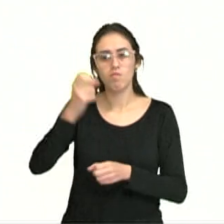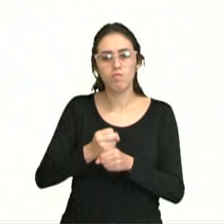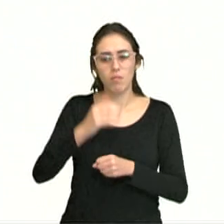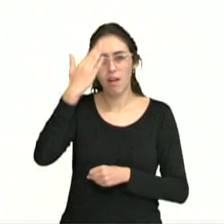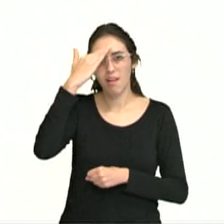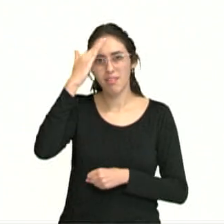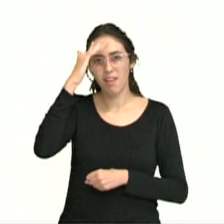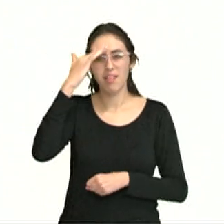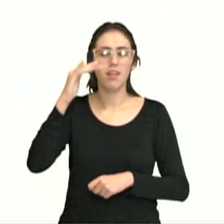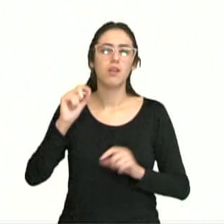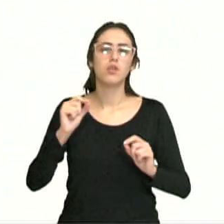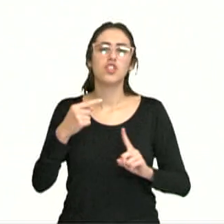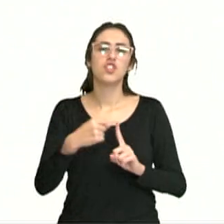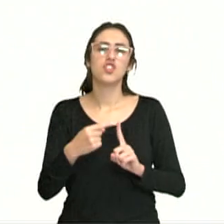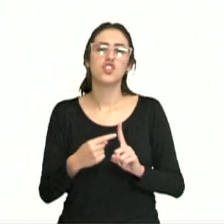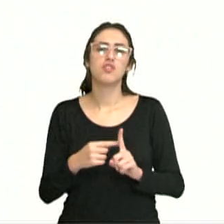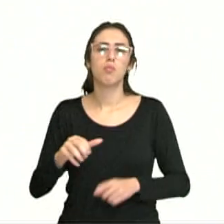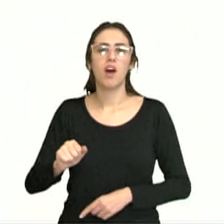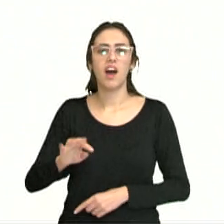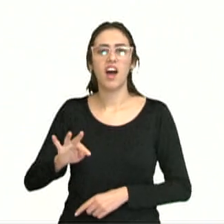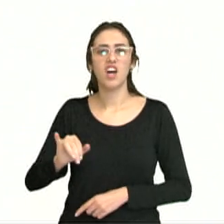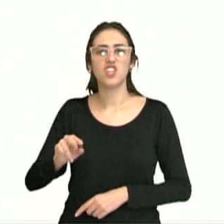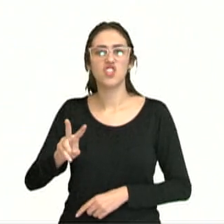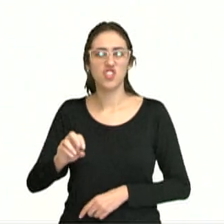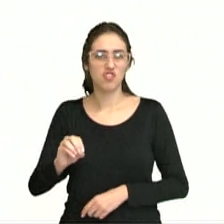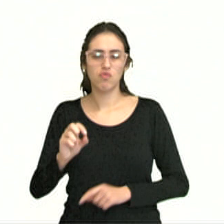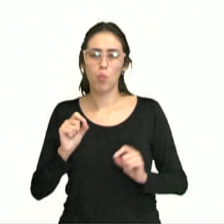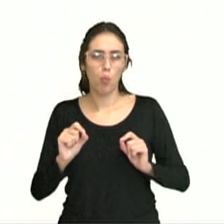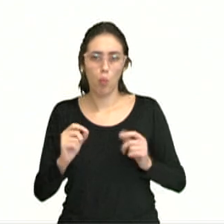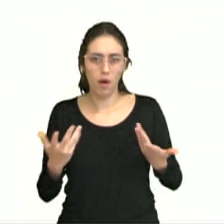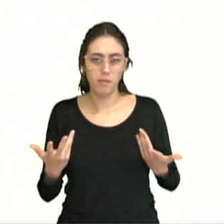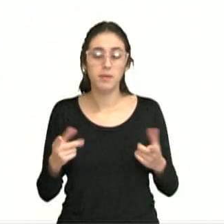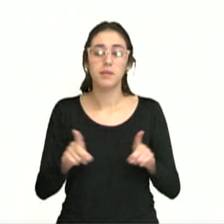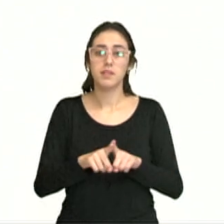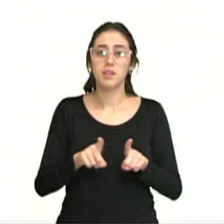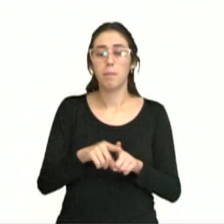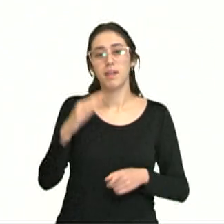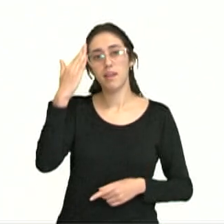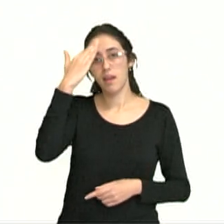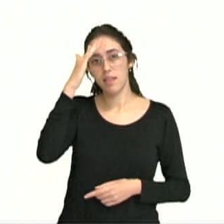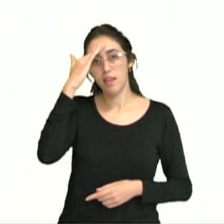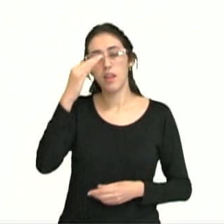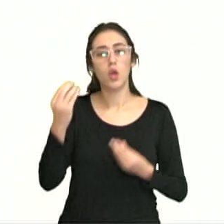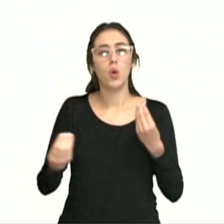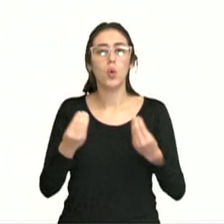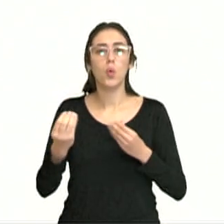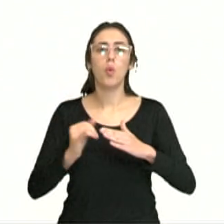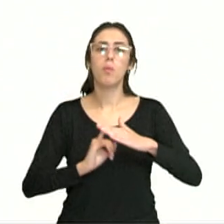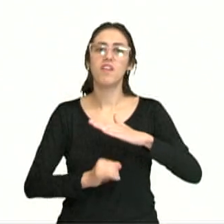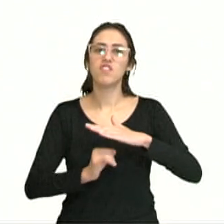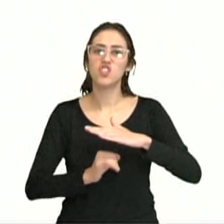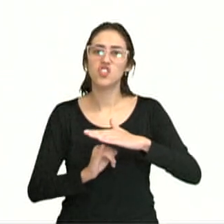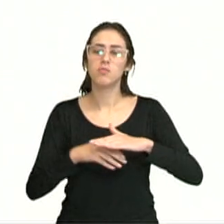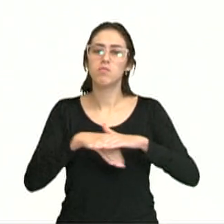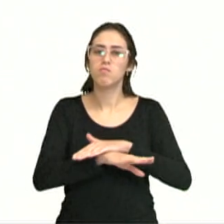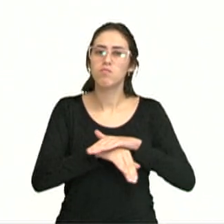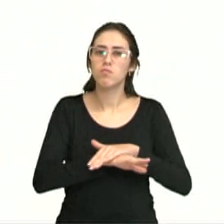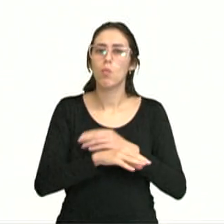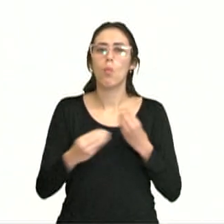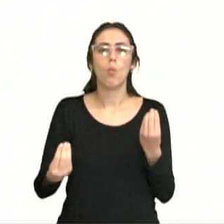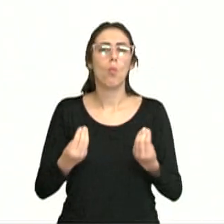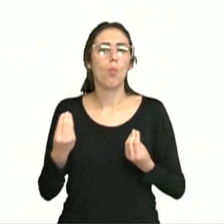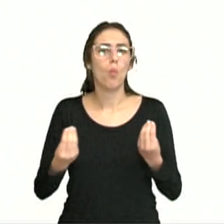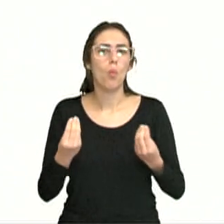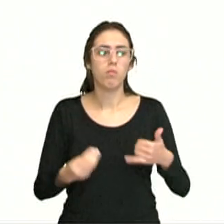de ativos que a gente pode ter de ativos financeiros, identificar as formas de investimento e os seus rendimentos